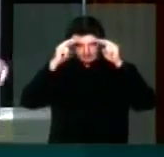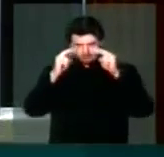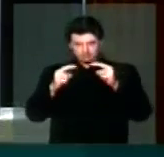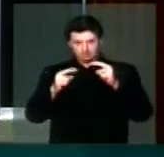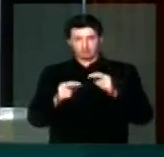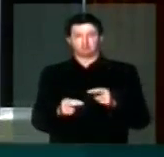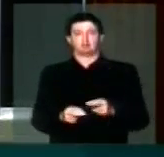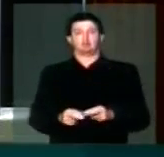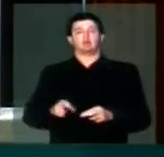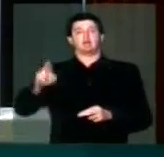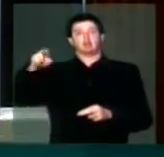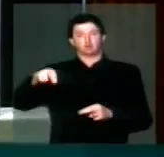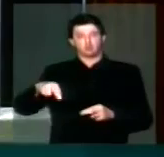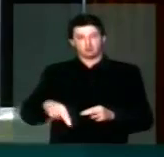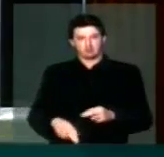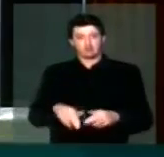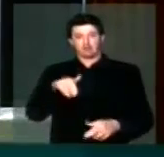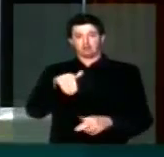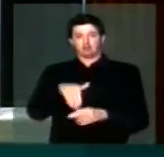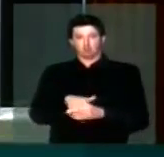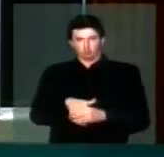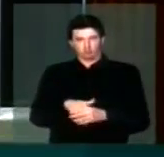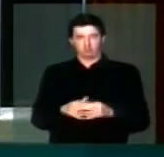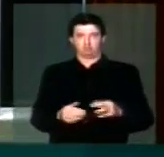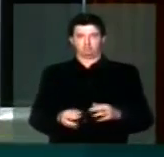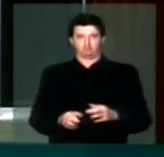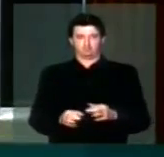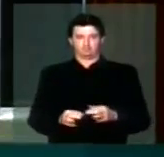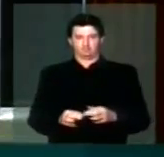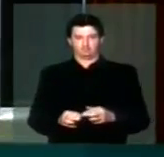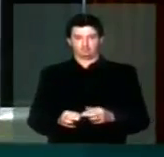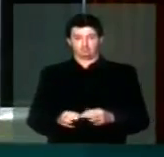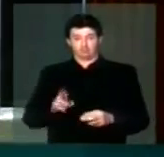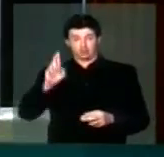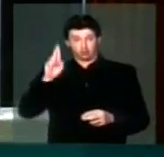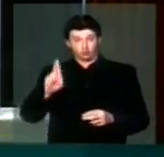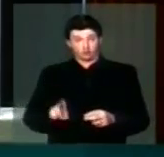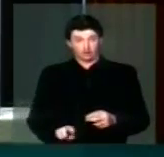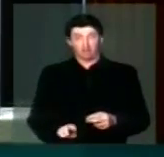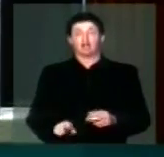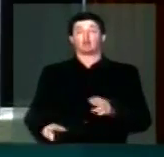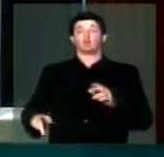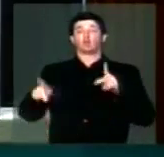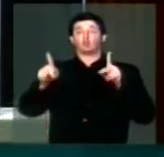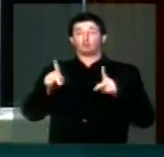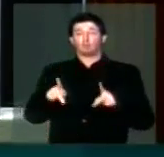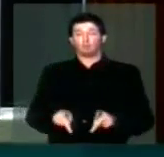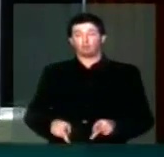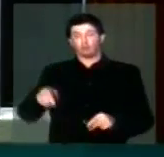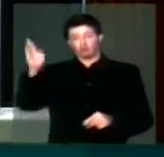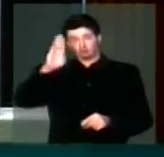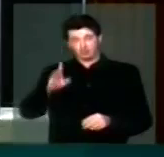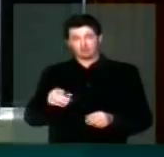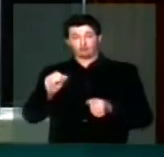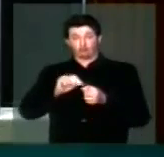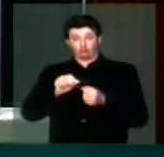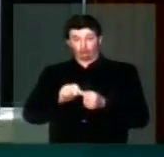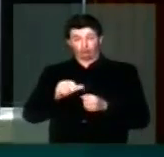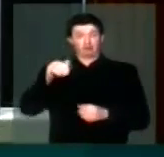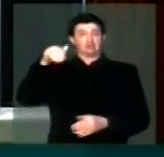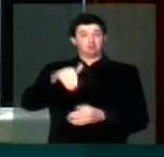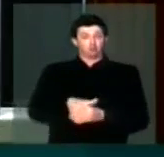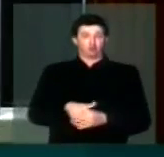respeitando o resultado das urnas, o resultado que o povo brasileiro deu nas